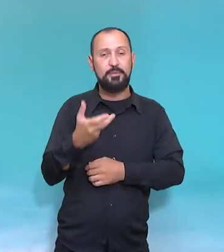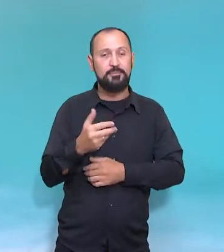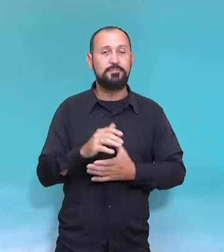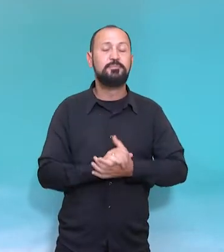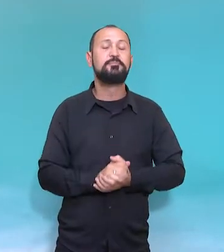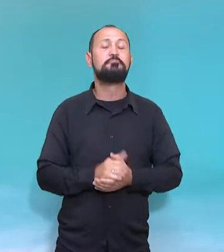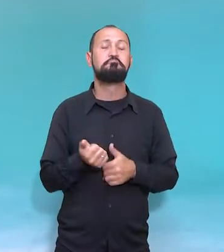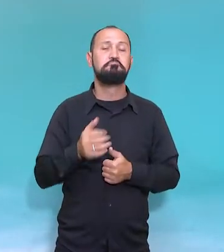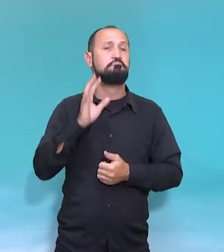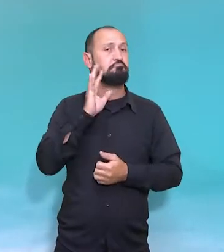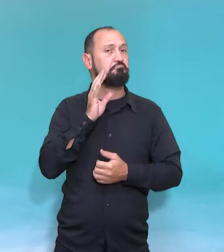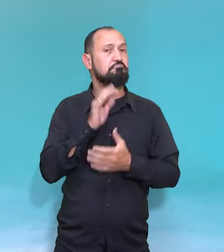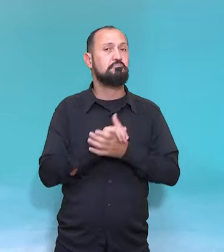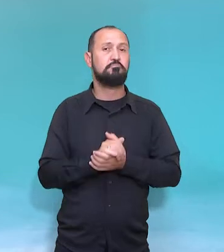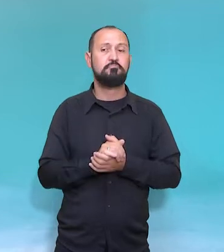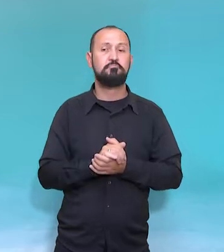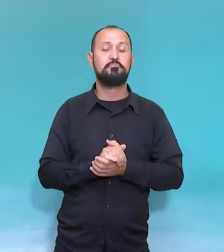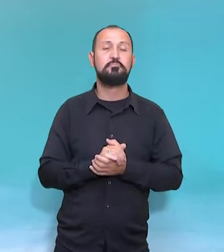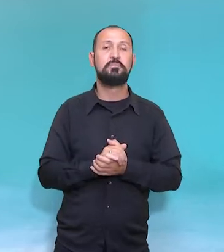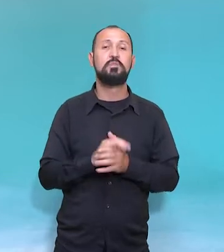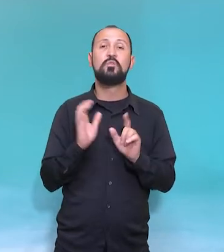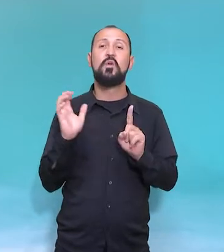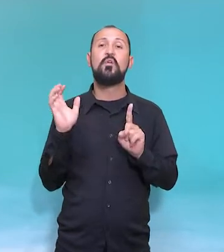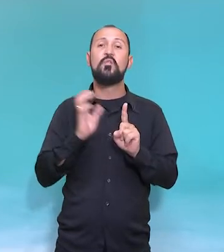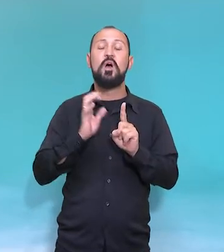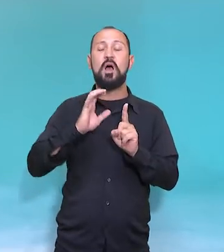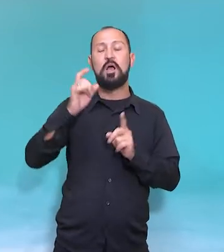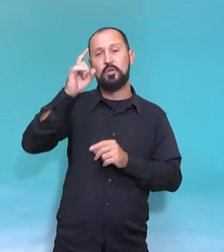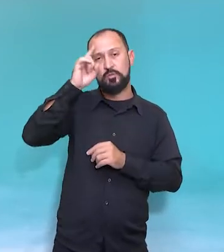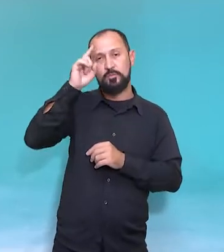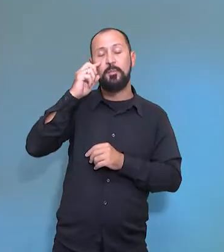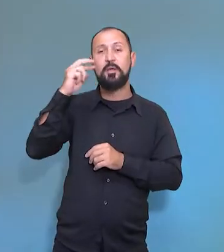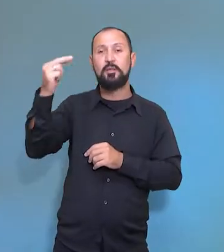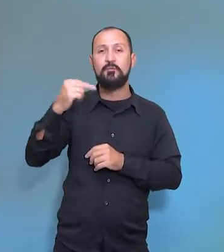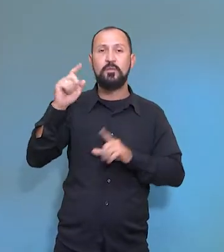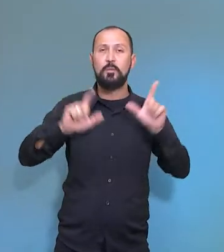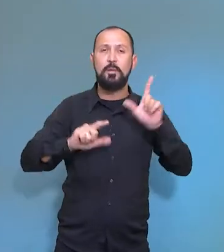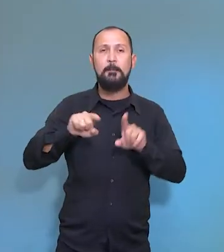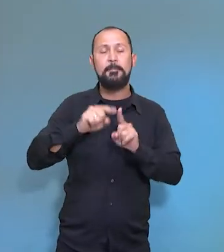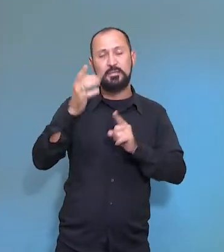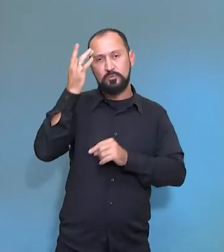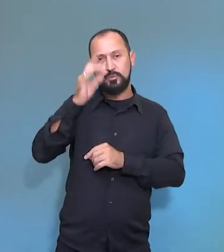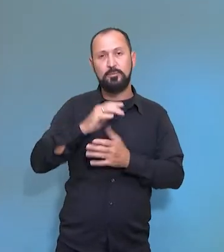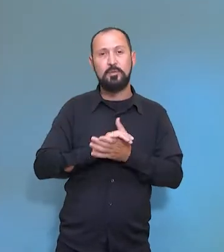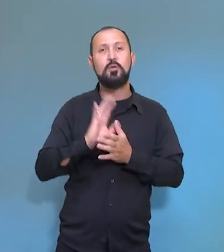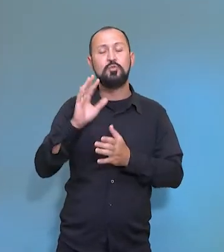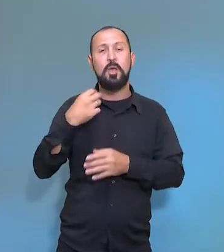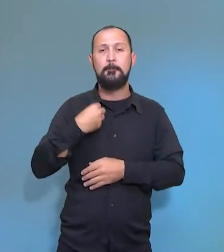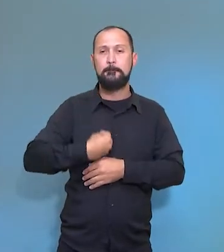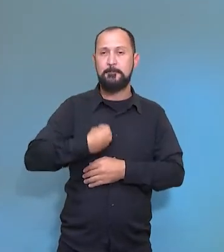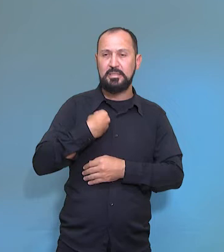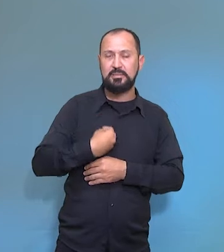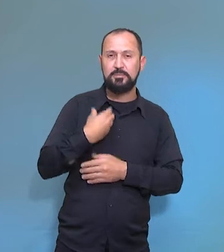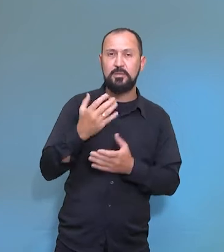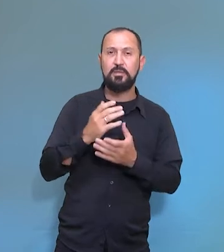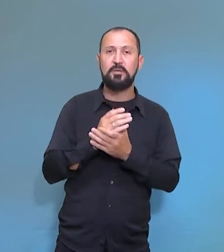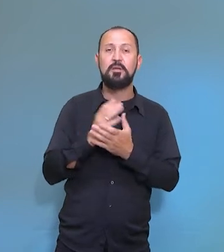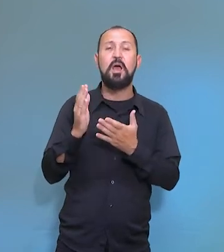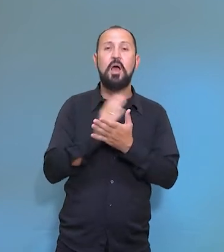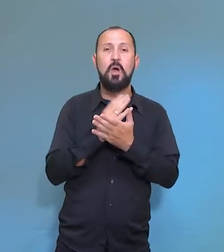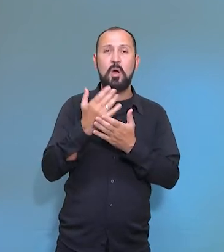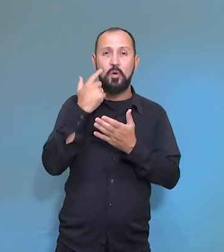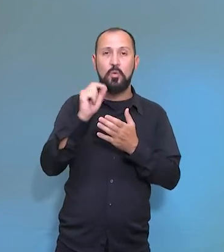anteriormente. Bacana. E isso também vai afetar a rotina. Para quem está assistindo o programa não sabe, mas eu já cheguei a participar